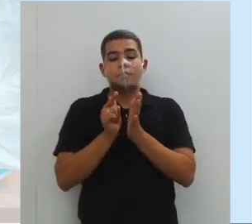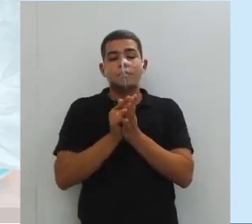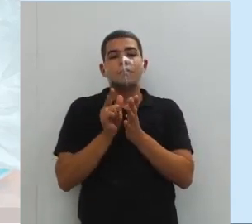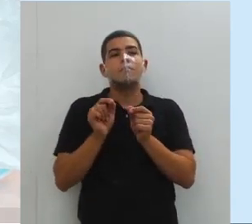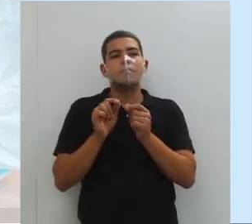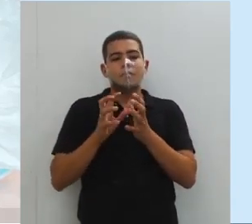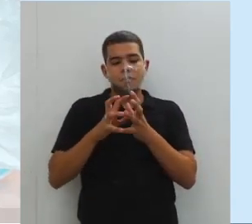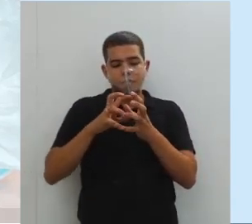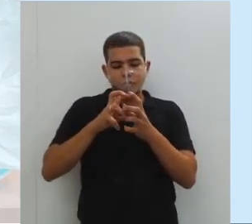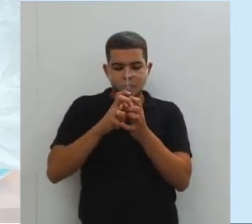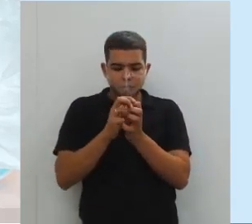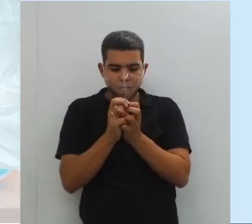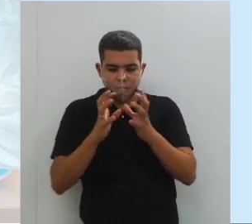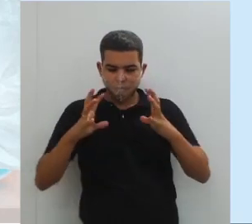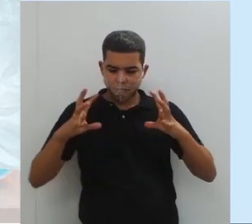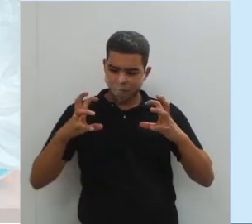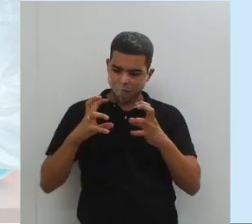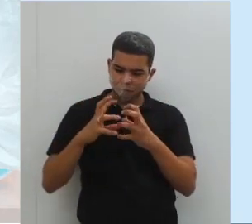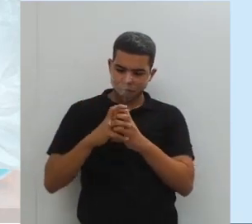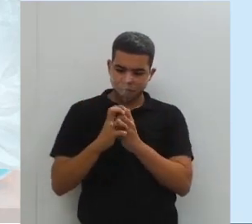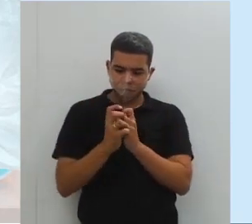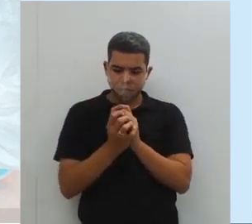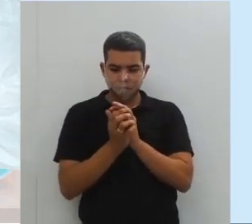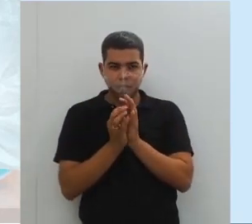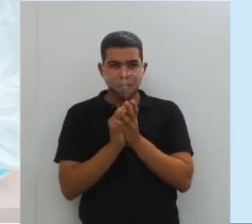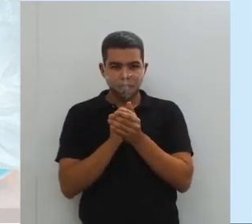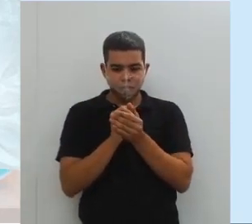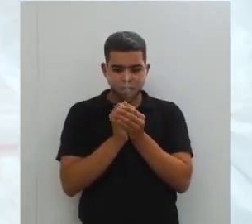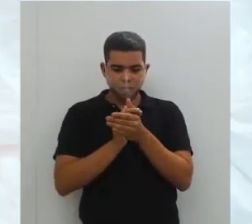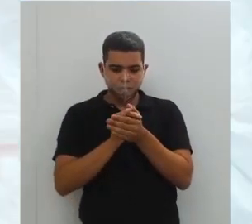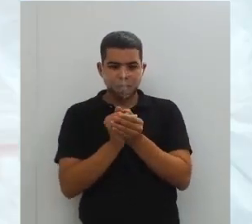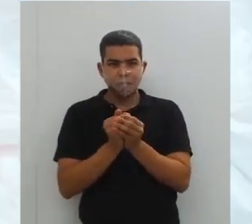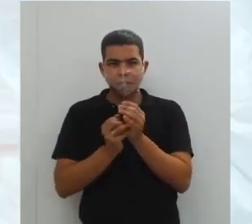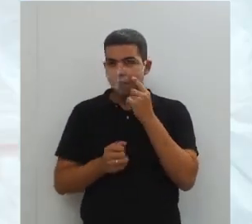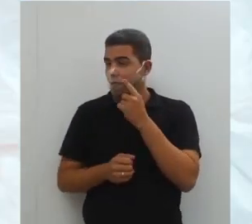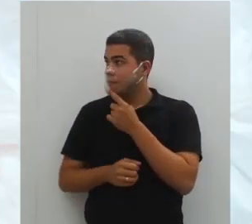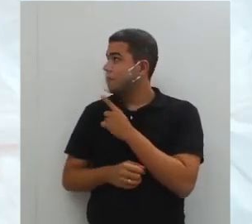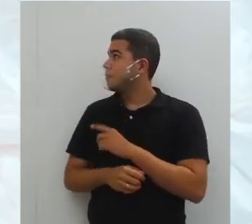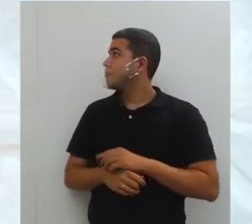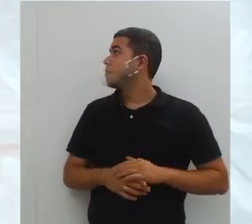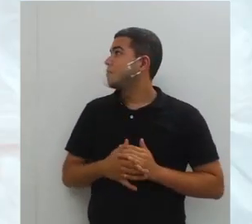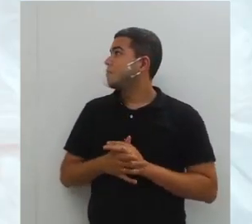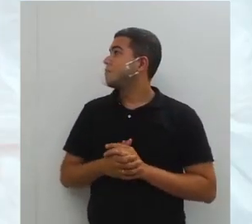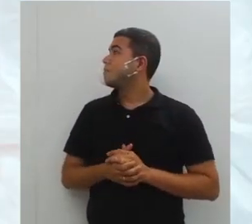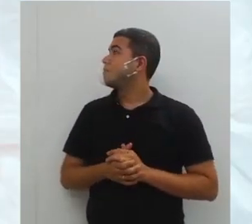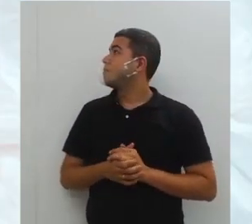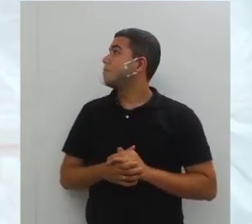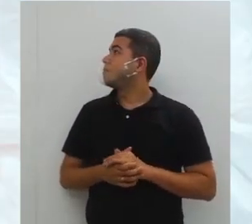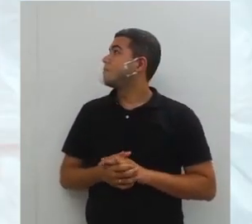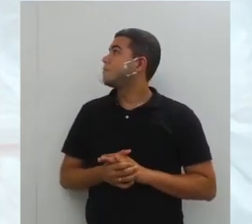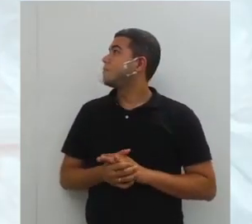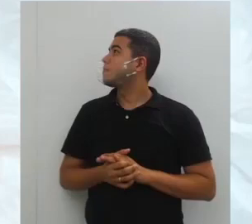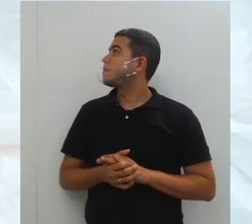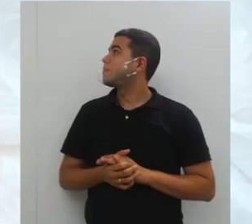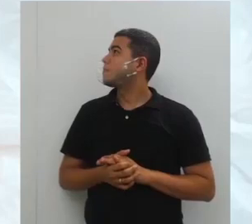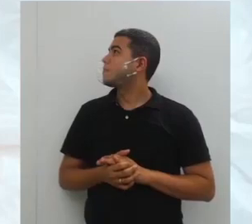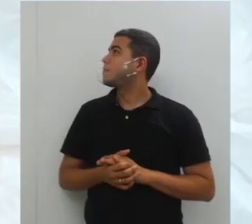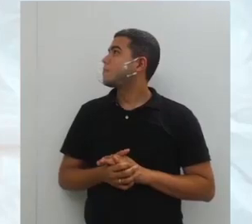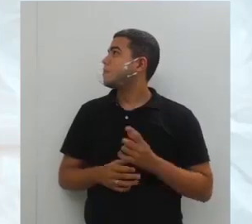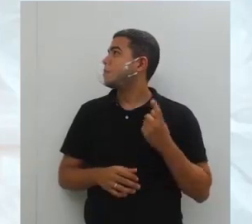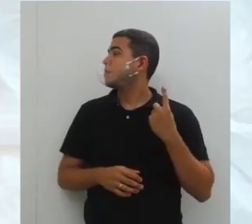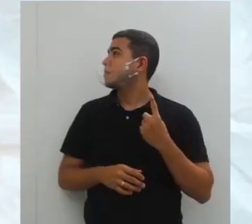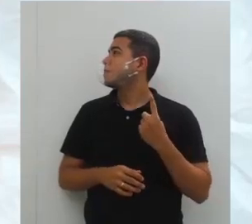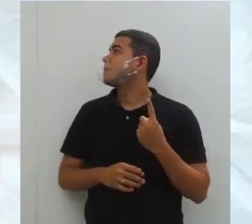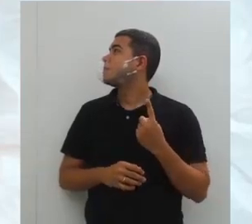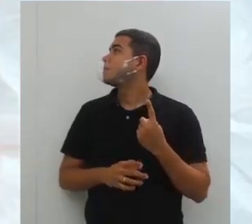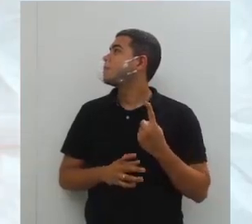amassar primeiro as folhas para facilitar a modelagem delas. Amassei as folhas.